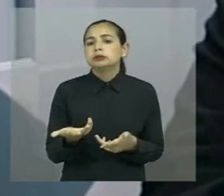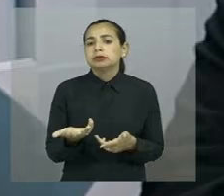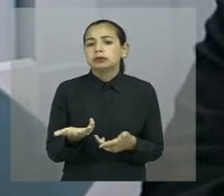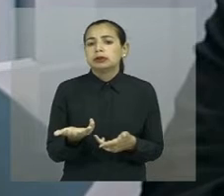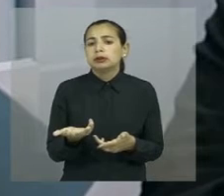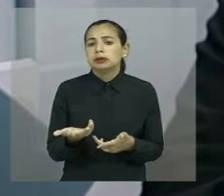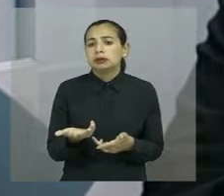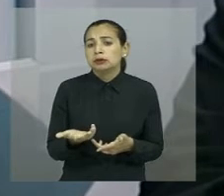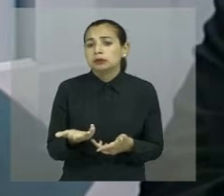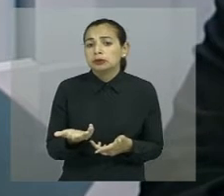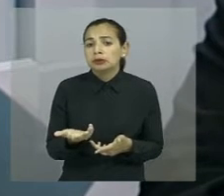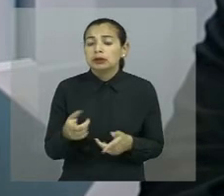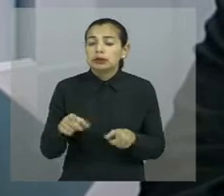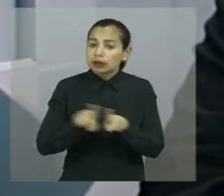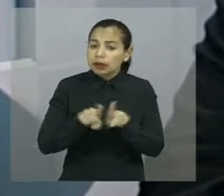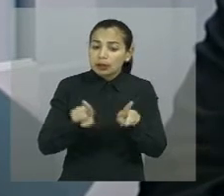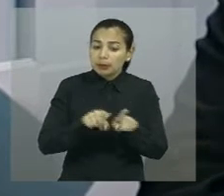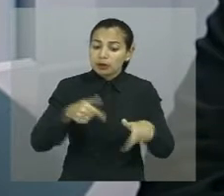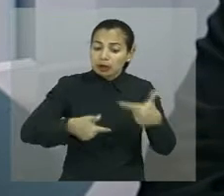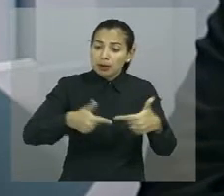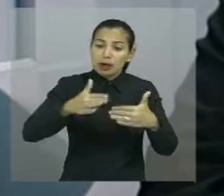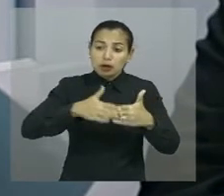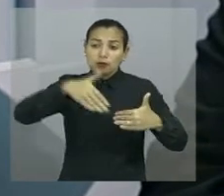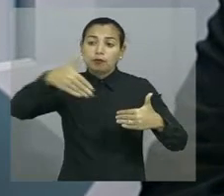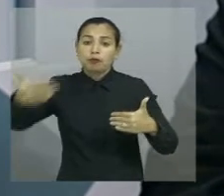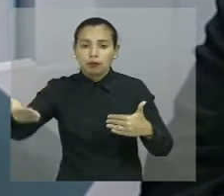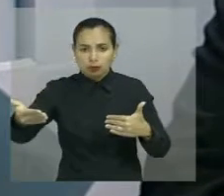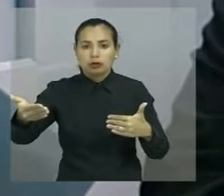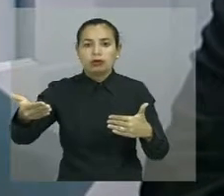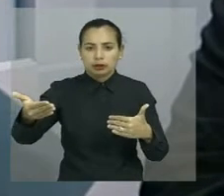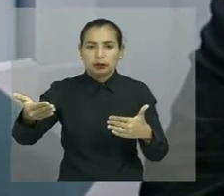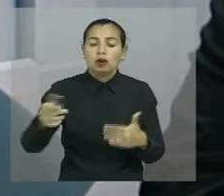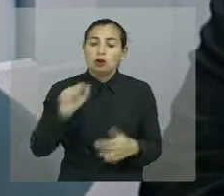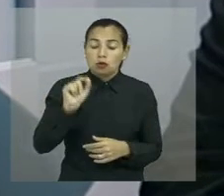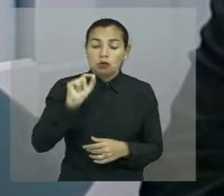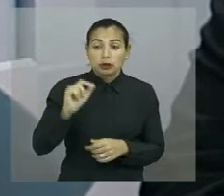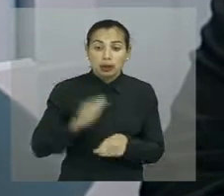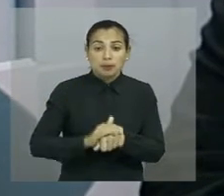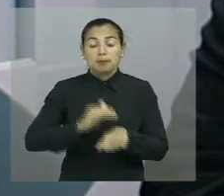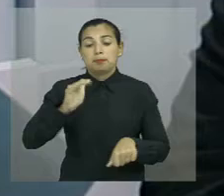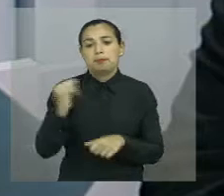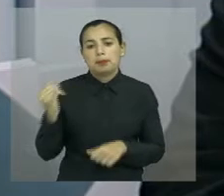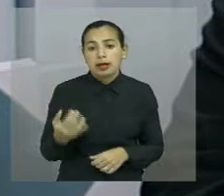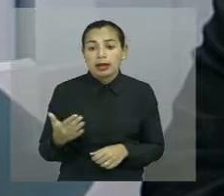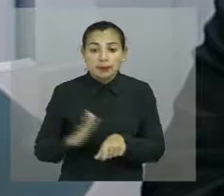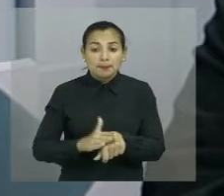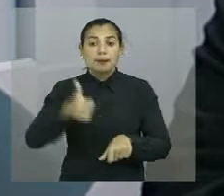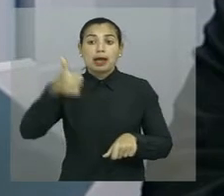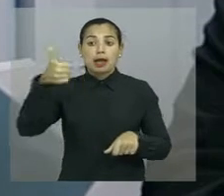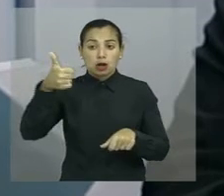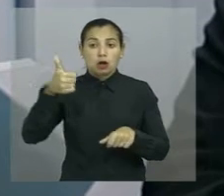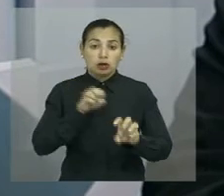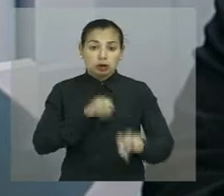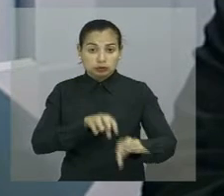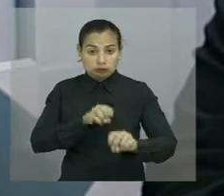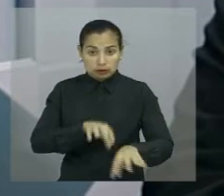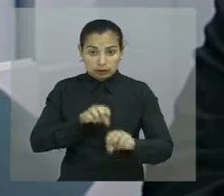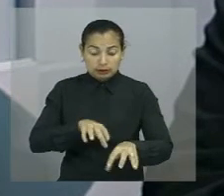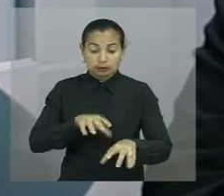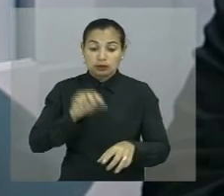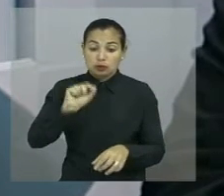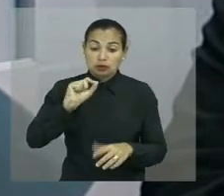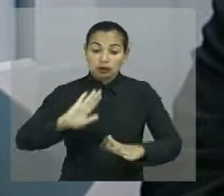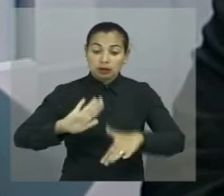dos trabalhos externos, para conhecermos mais e melhor a educação do município, aquilo que está